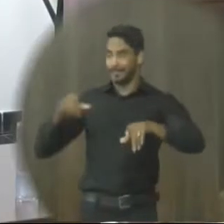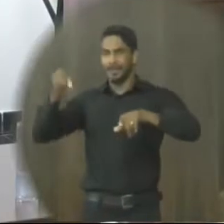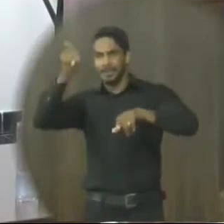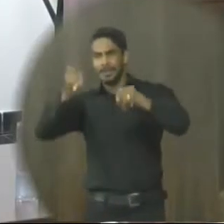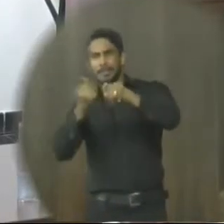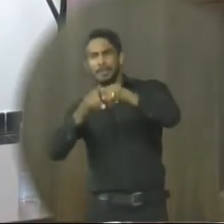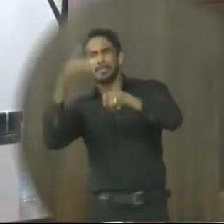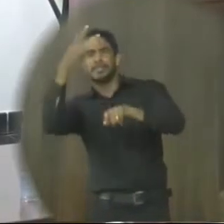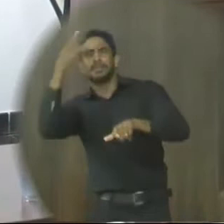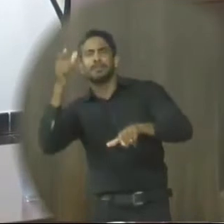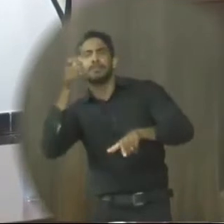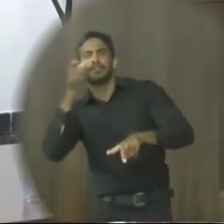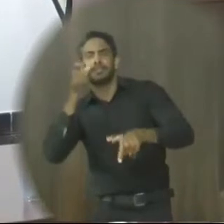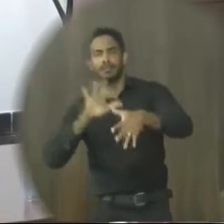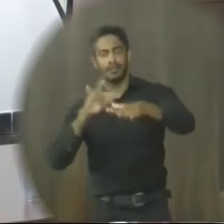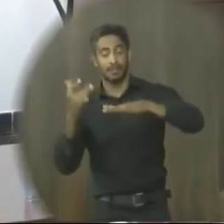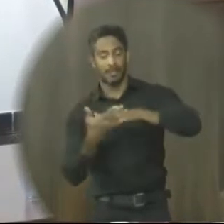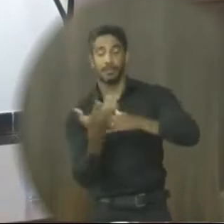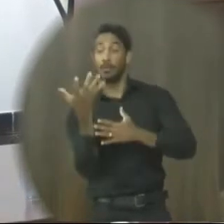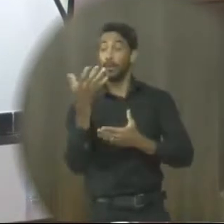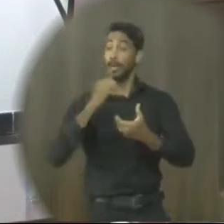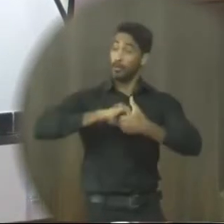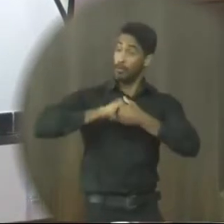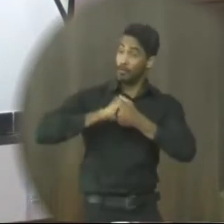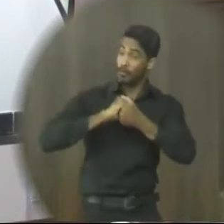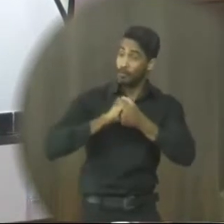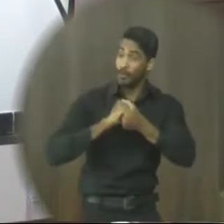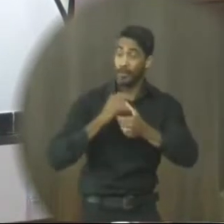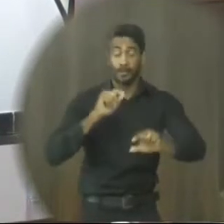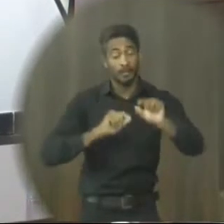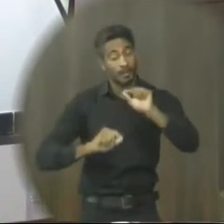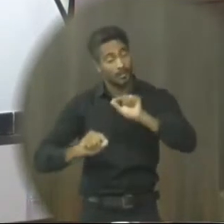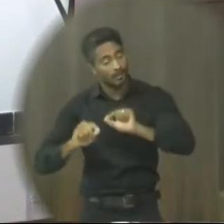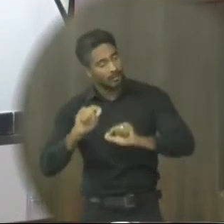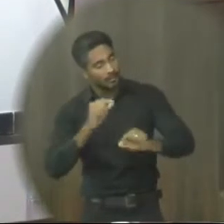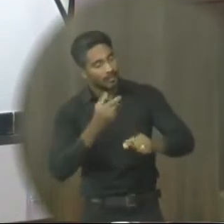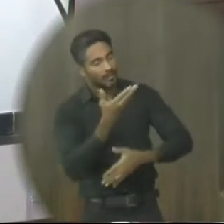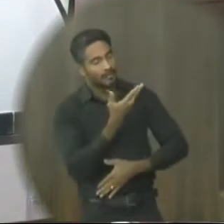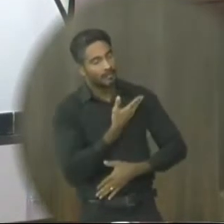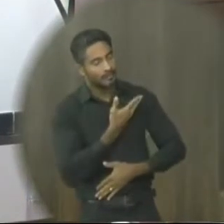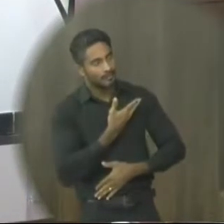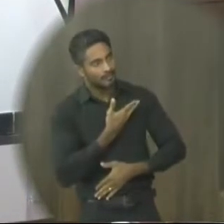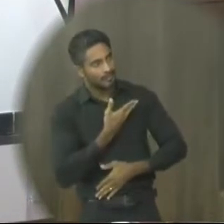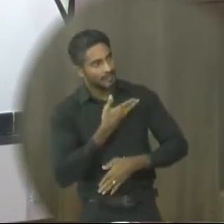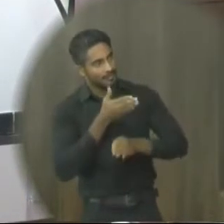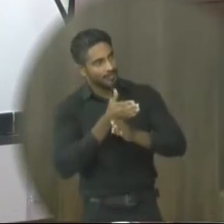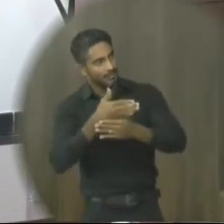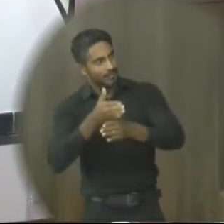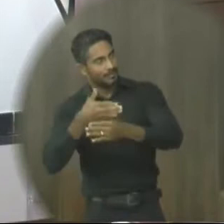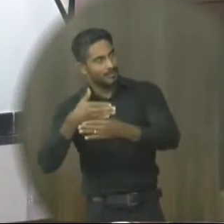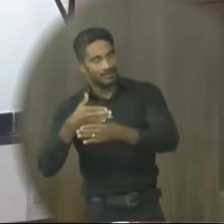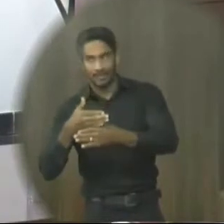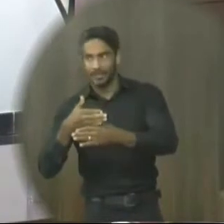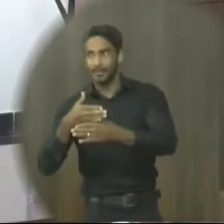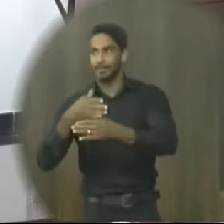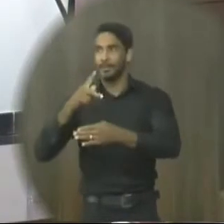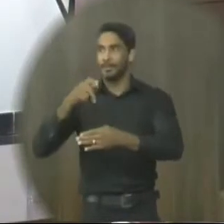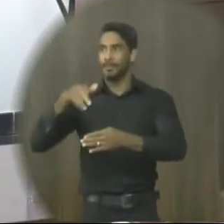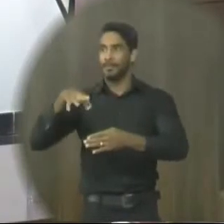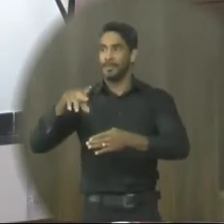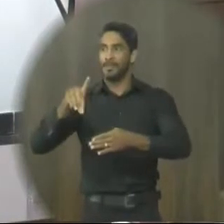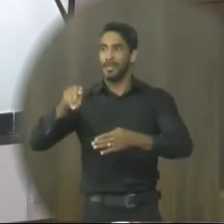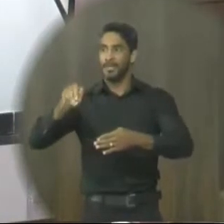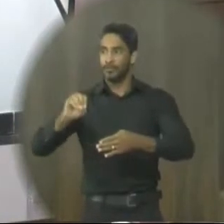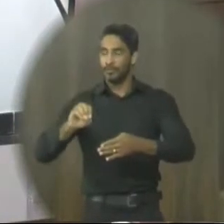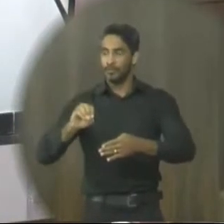boa noite. Quero cumprimentar o nosso amigo TT, que está aqui, né? Veio participar,